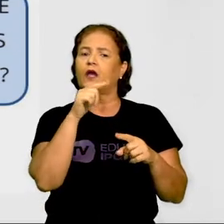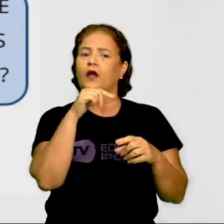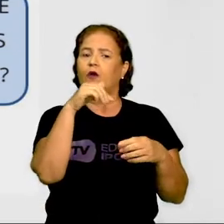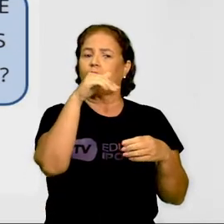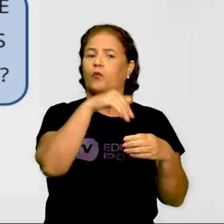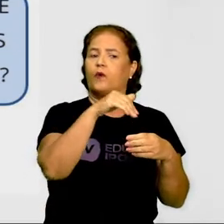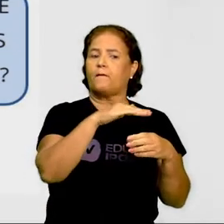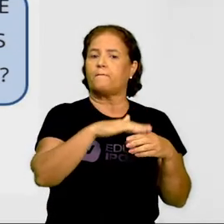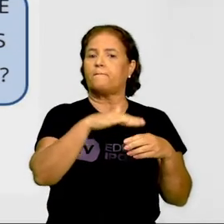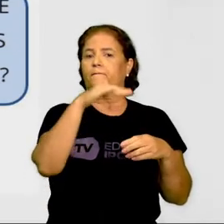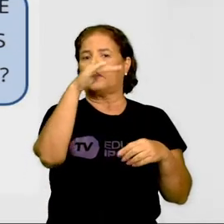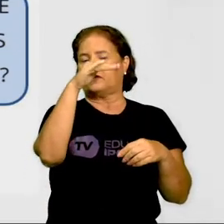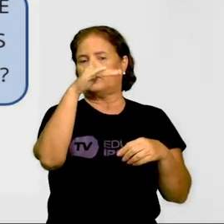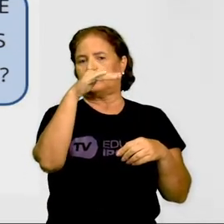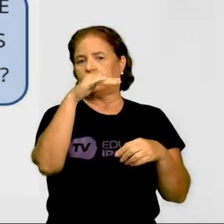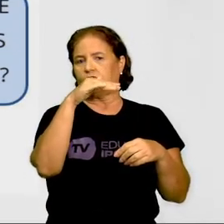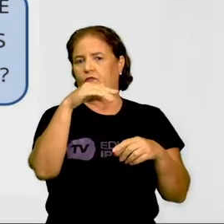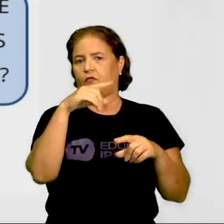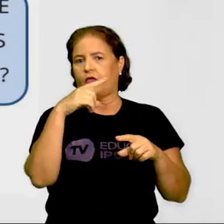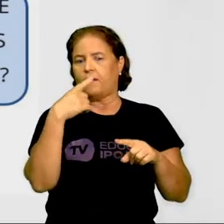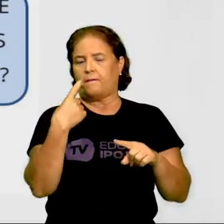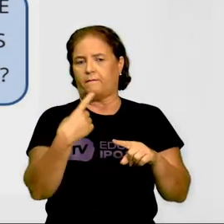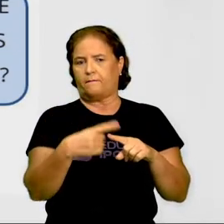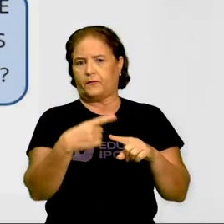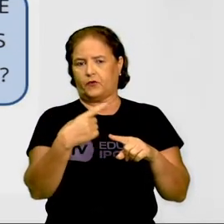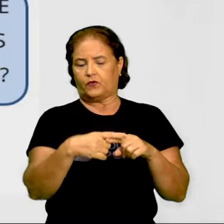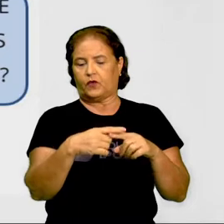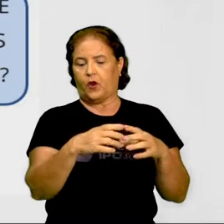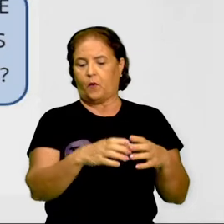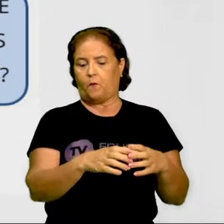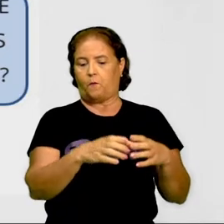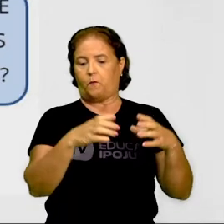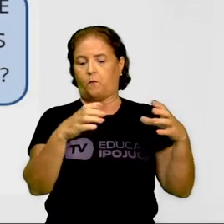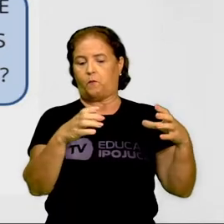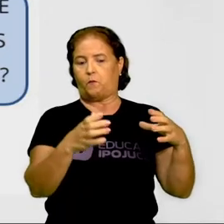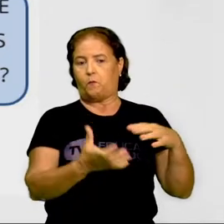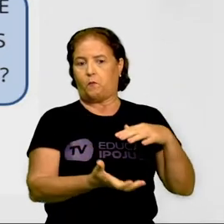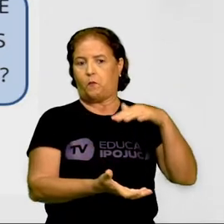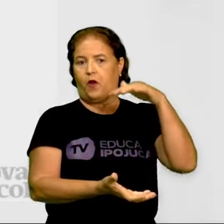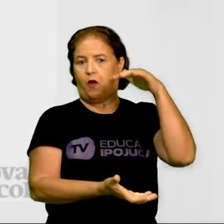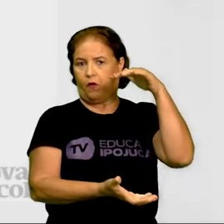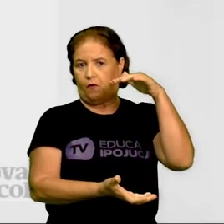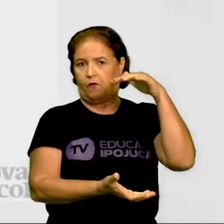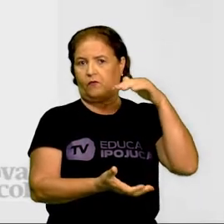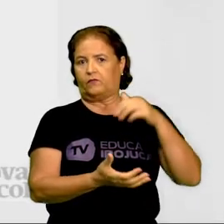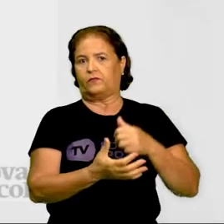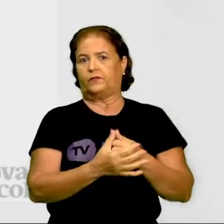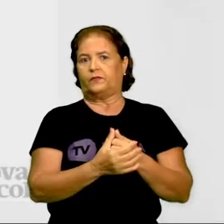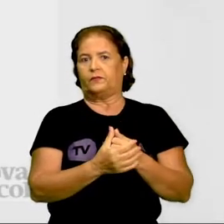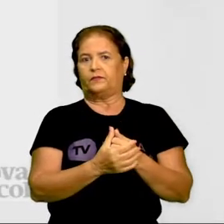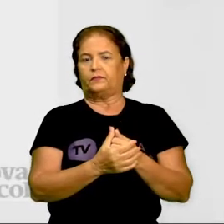mais? Porque ela é o quê? Maior. Muito bem, crianças.